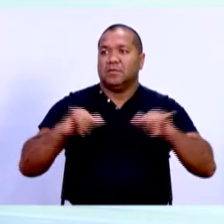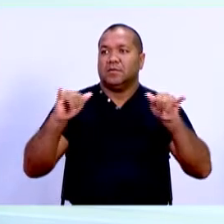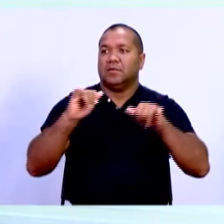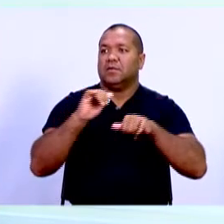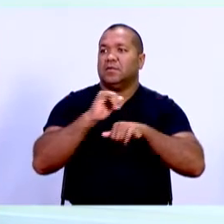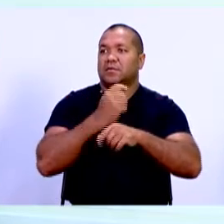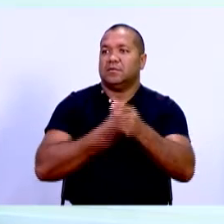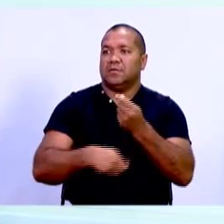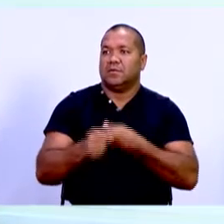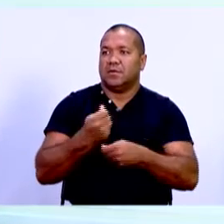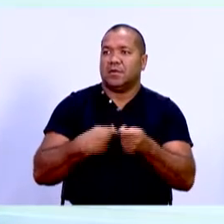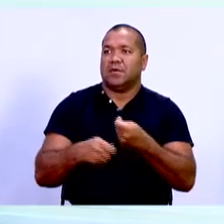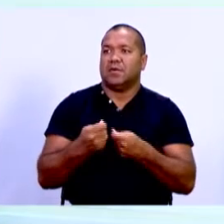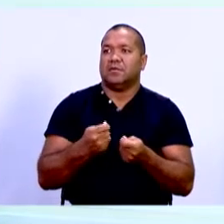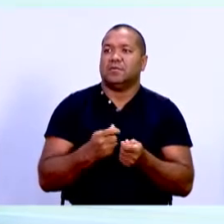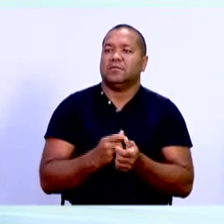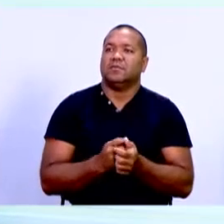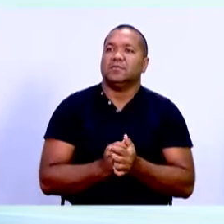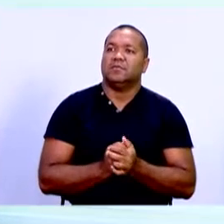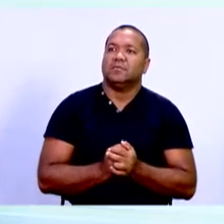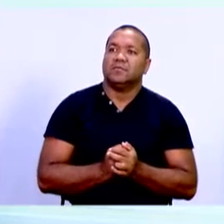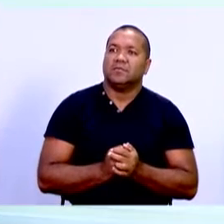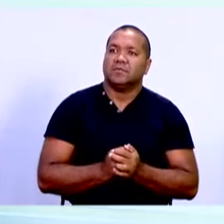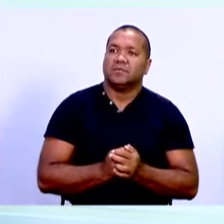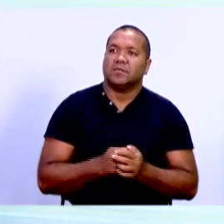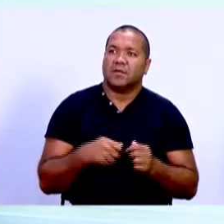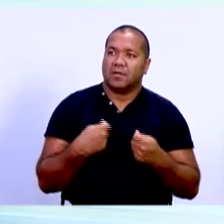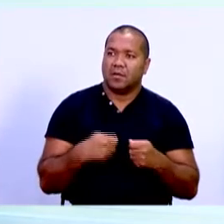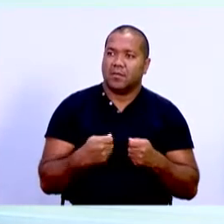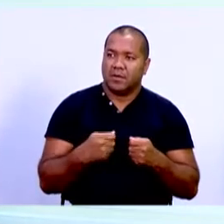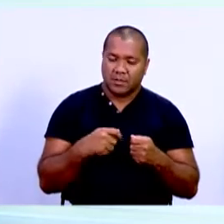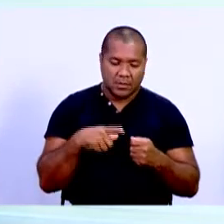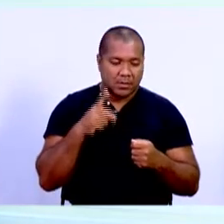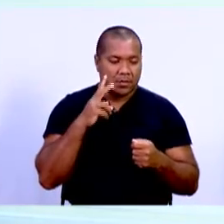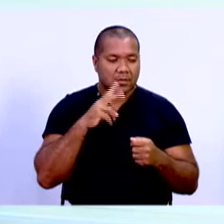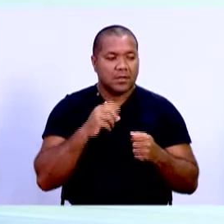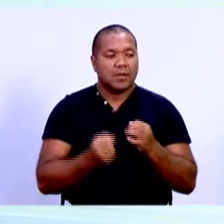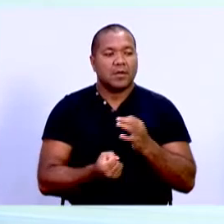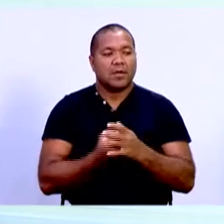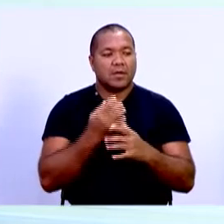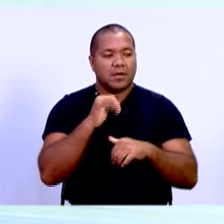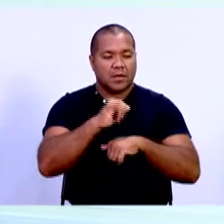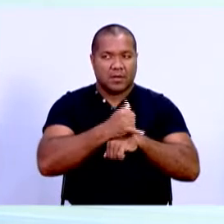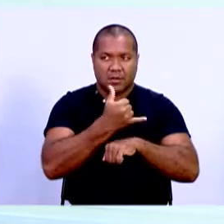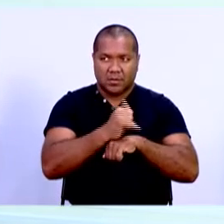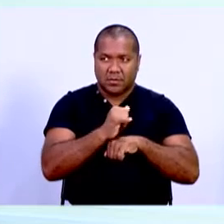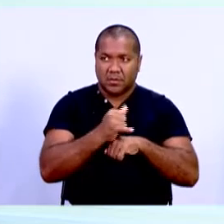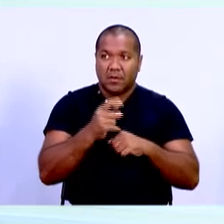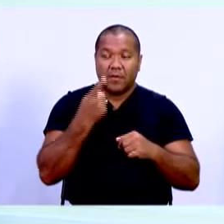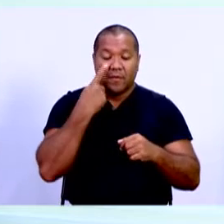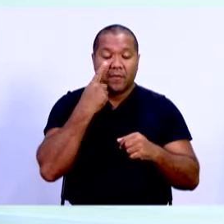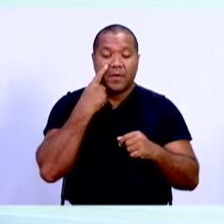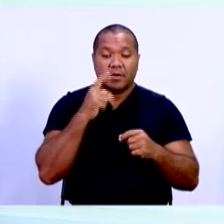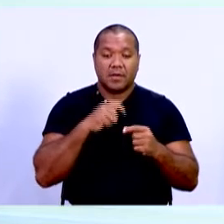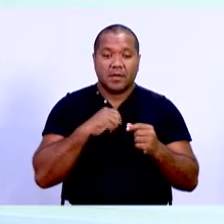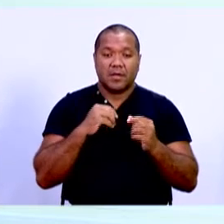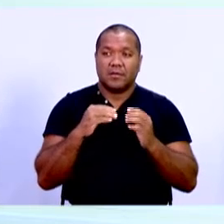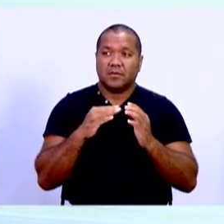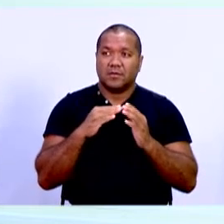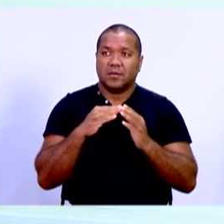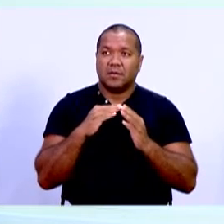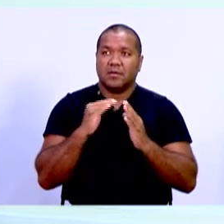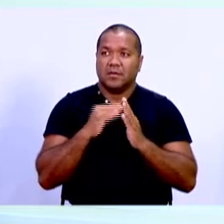que é necessário para a sua decisão estratégica. Então vejam que essa ferramenta, essa solução de